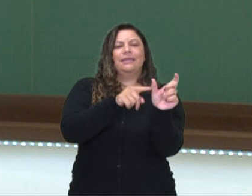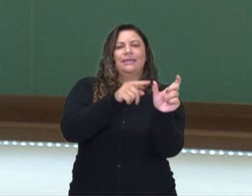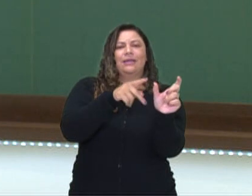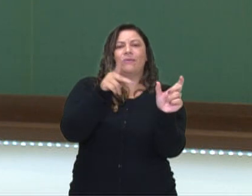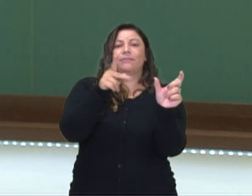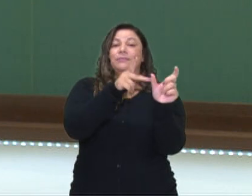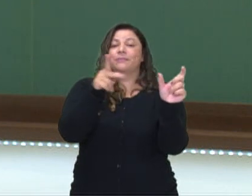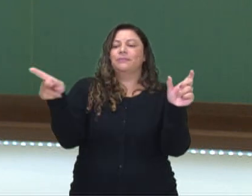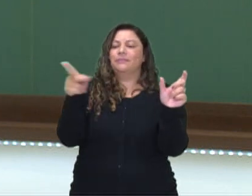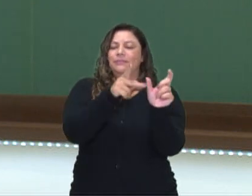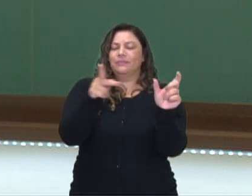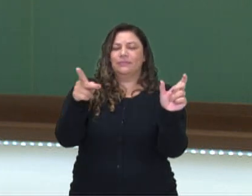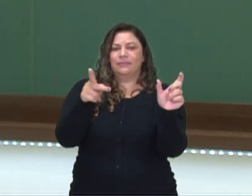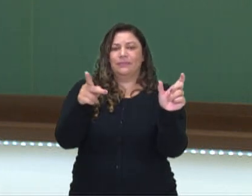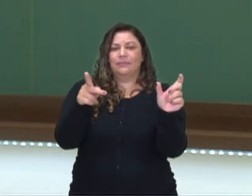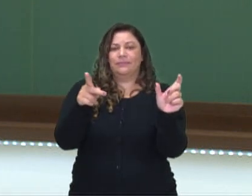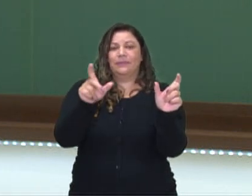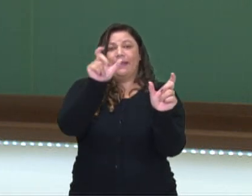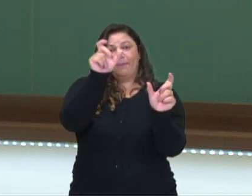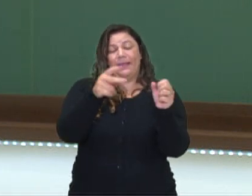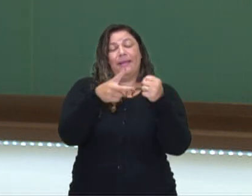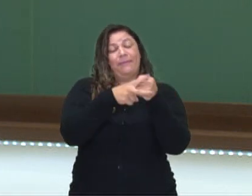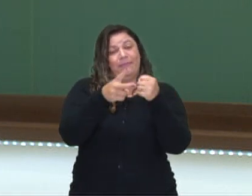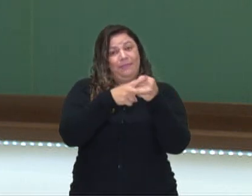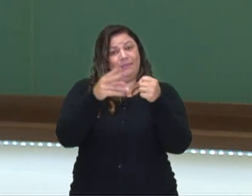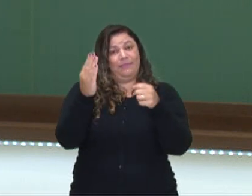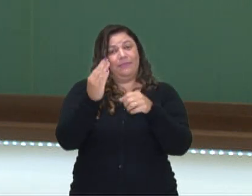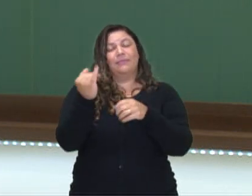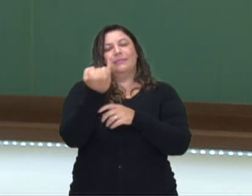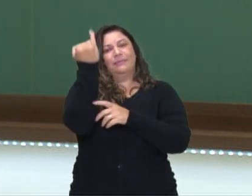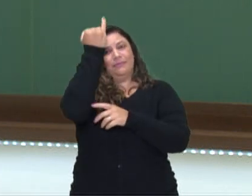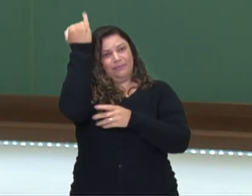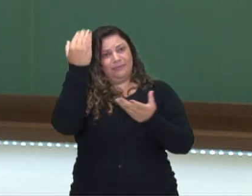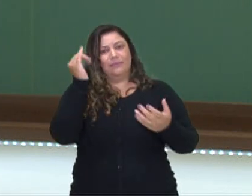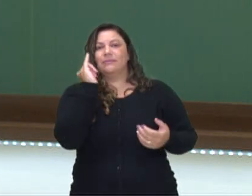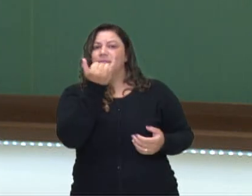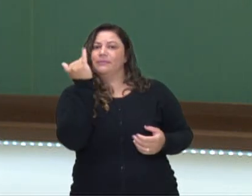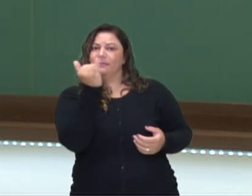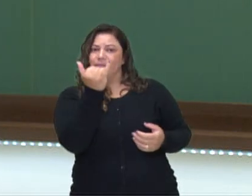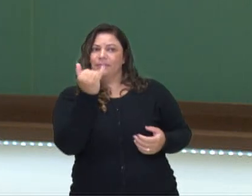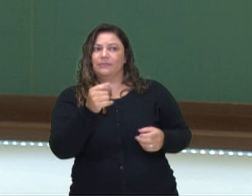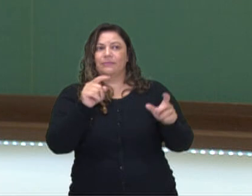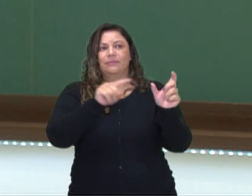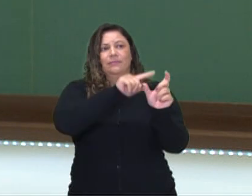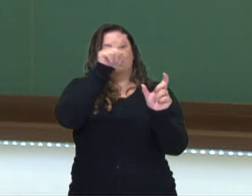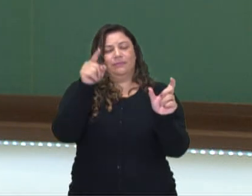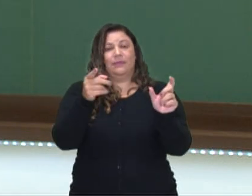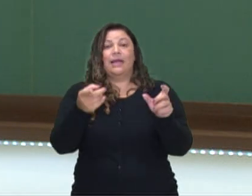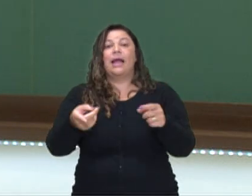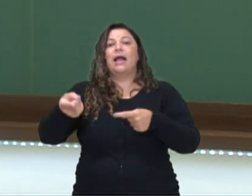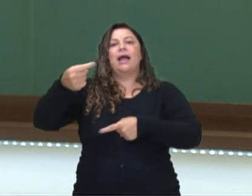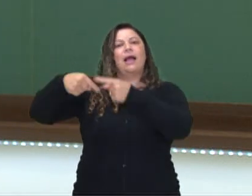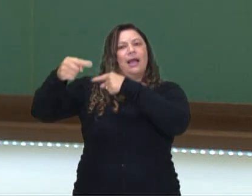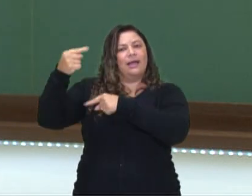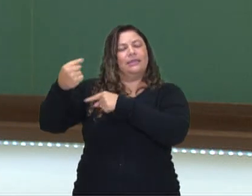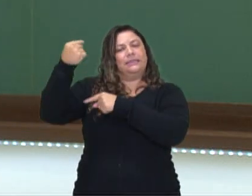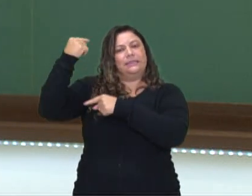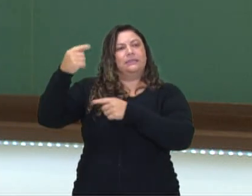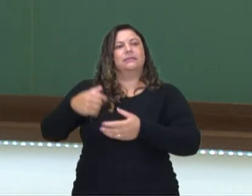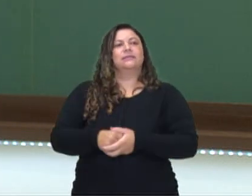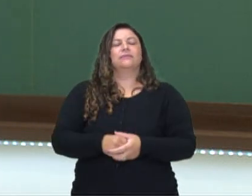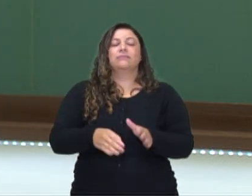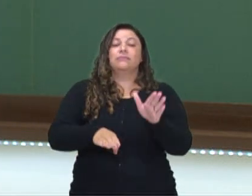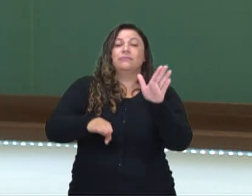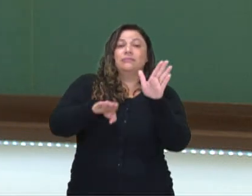mais importante, é o verbo. Nesse exemplo, é o verbo contar. No exemplo anterior, a palavra mais importante era o